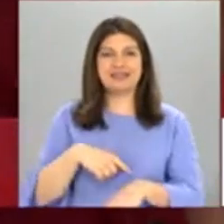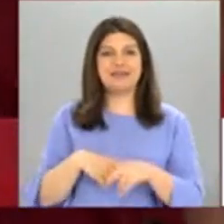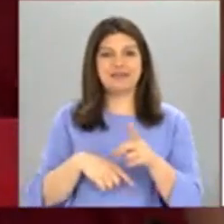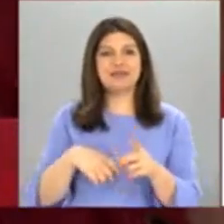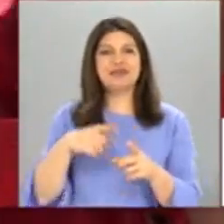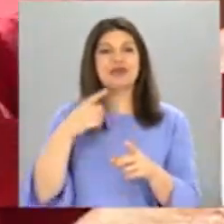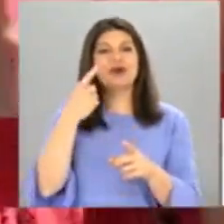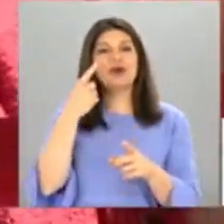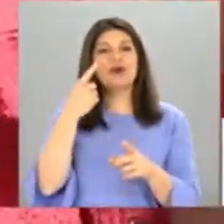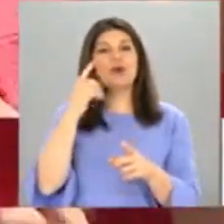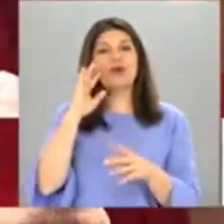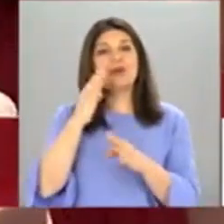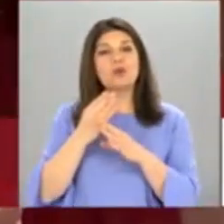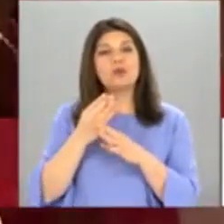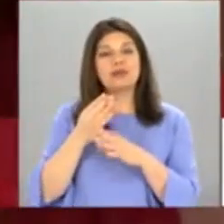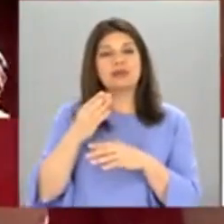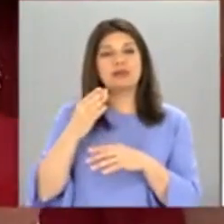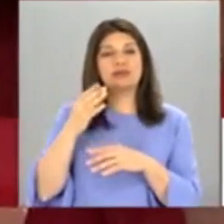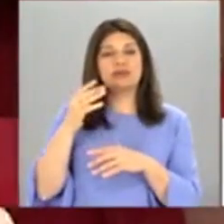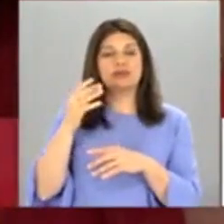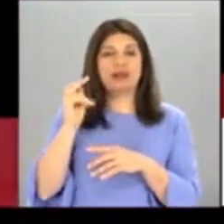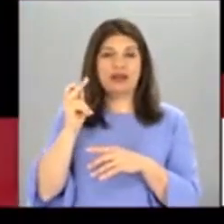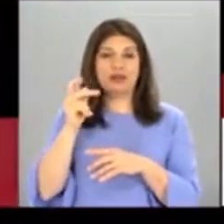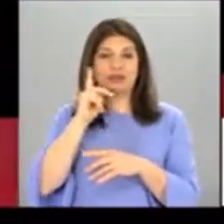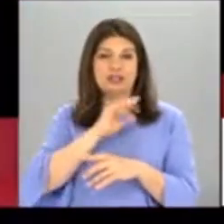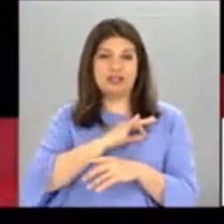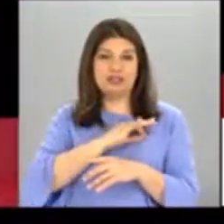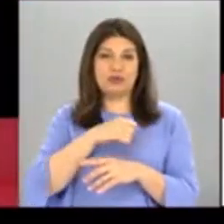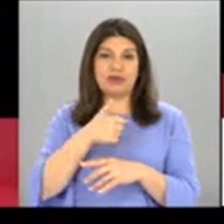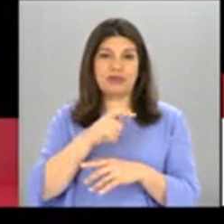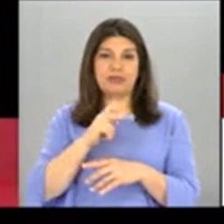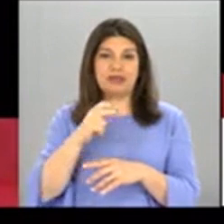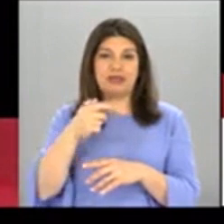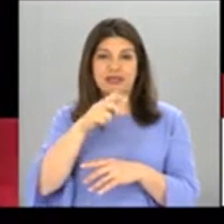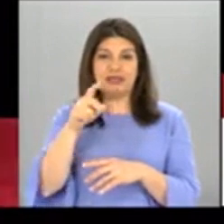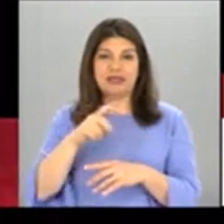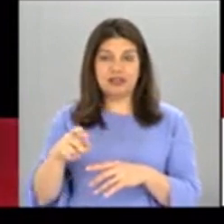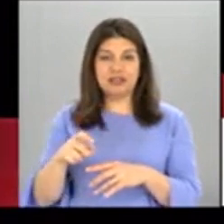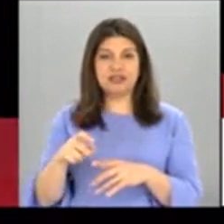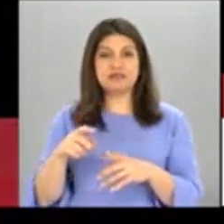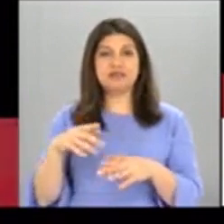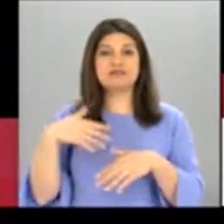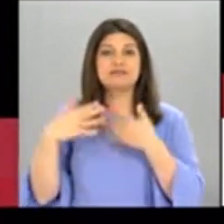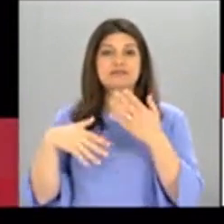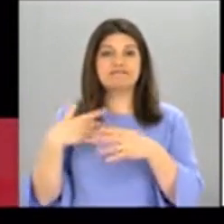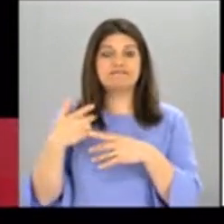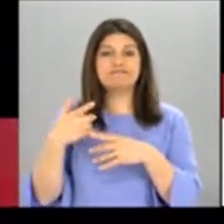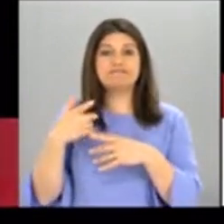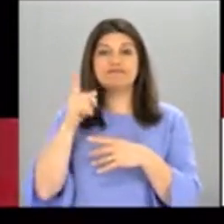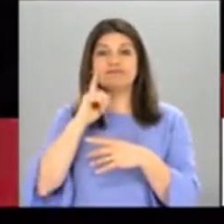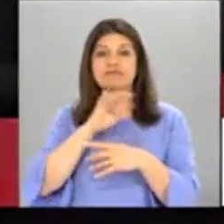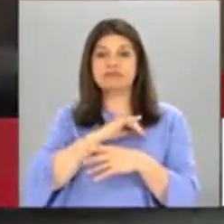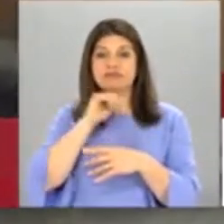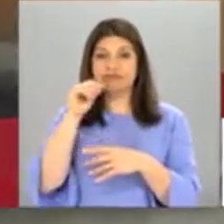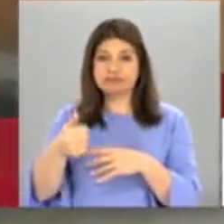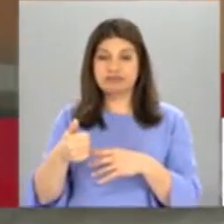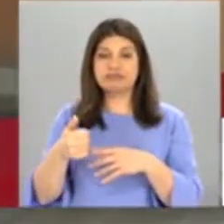de Beatriz Caldeira, até que também este edifício mergulhou na escuridão.